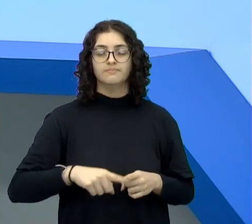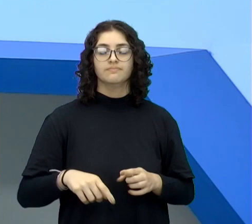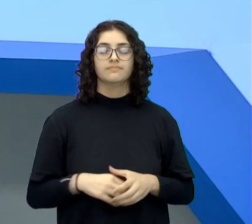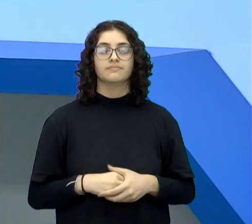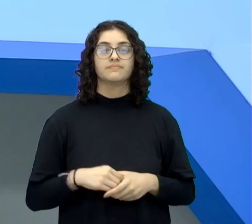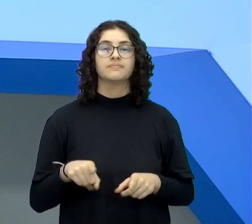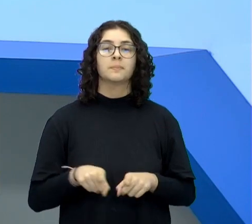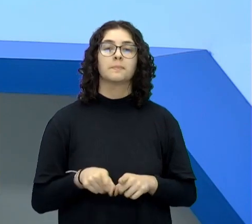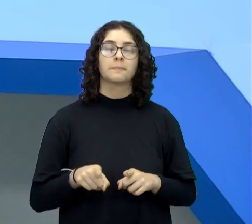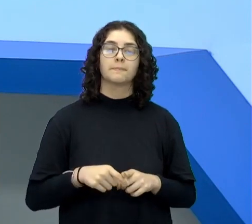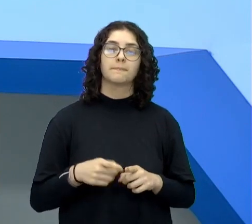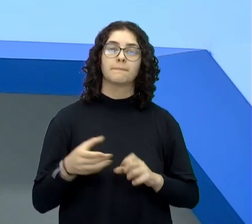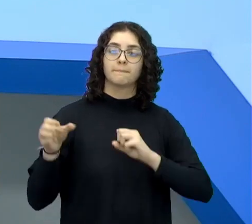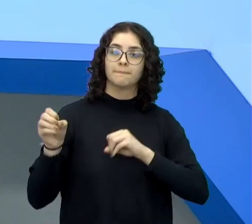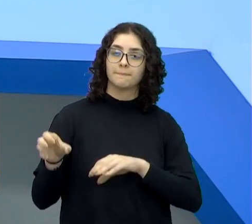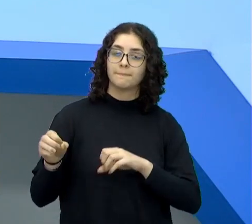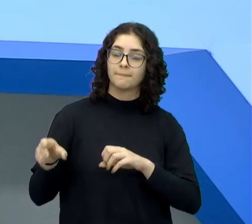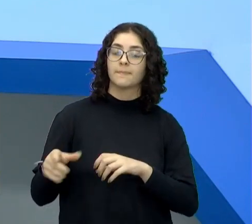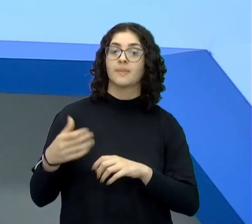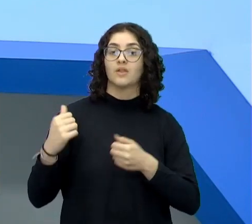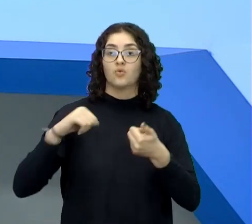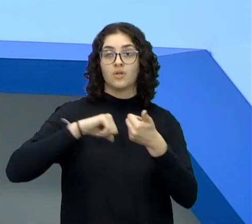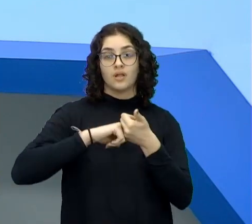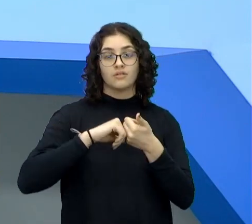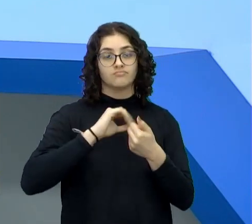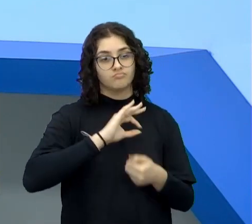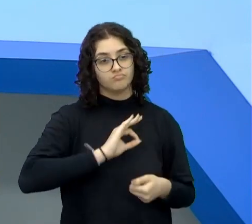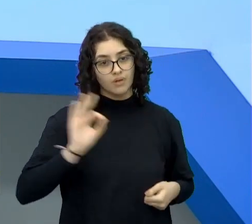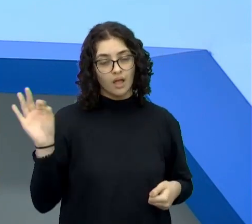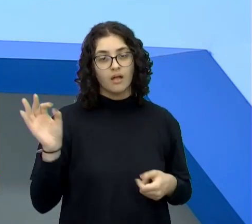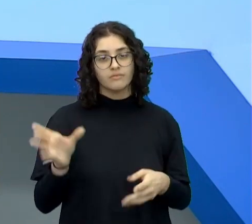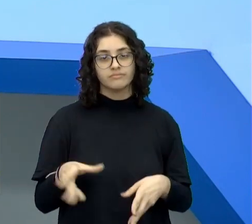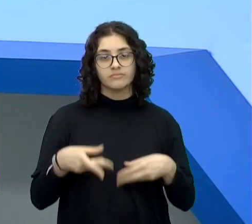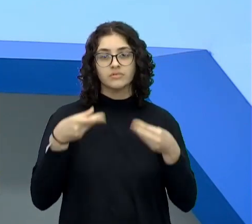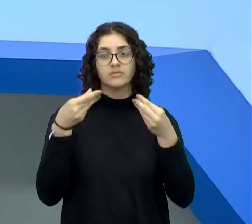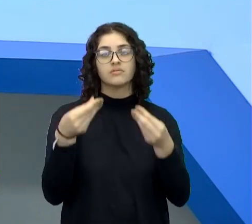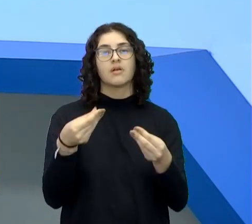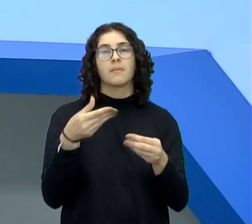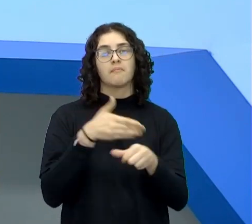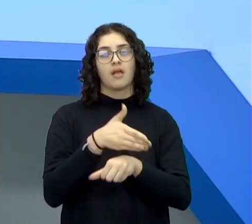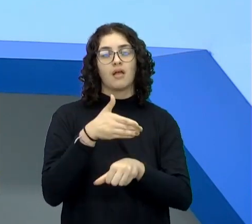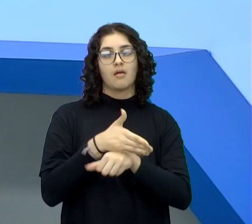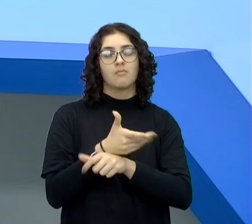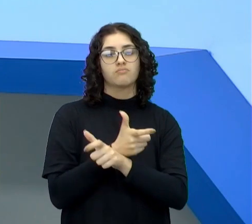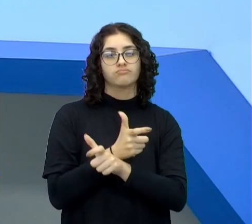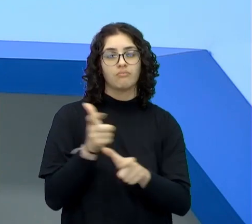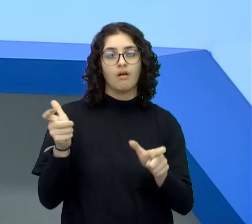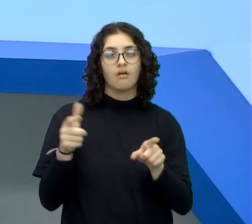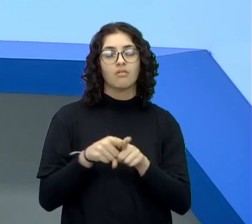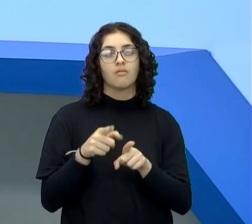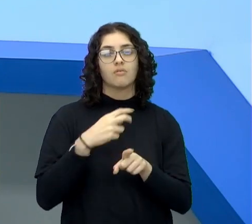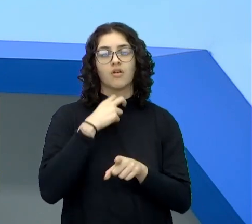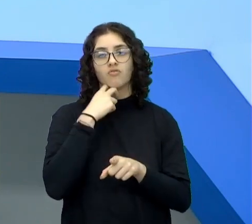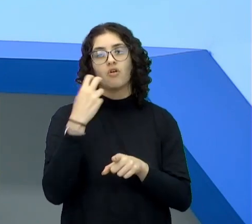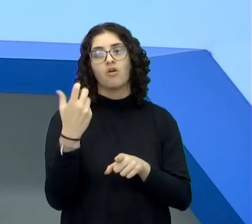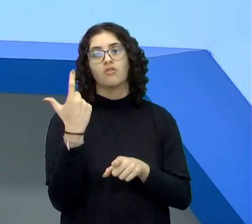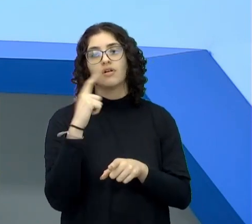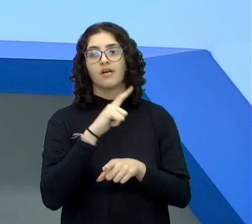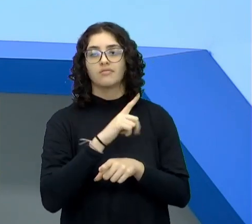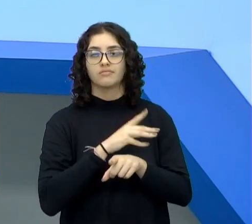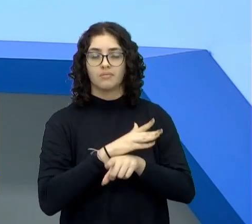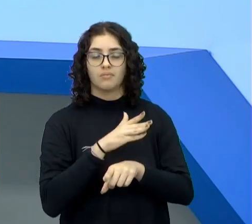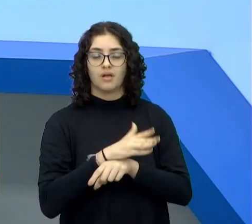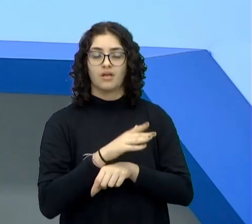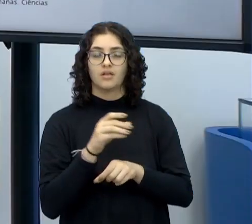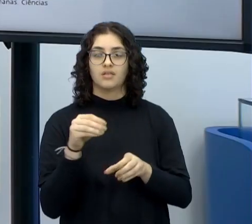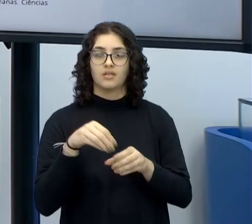fornecer educação, né, de qualidade para as pessoas poderem ter mais participação e mais voz, né, na nossa sociedade.